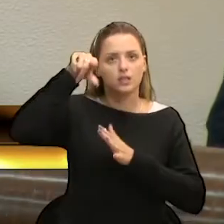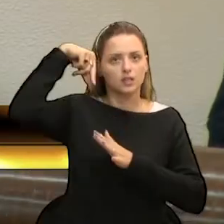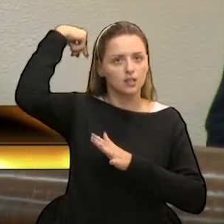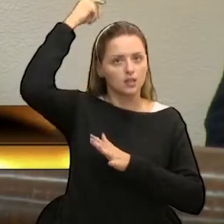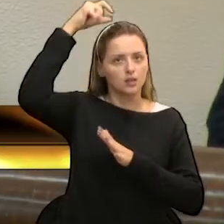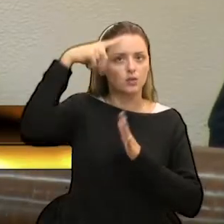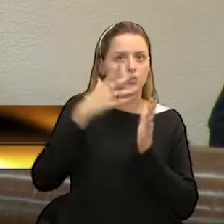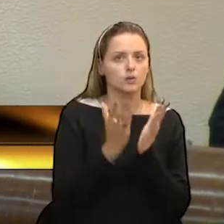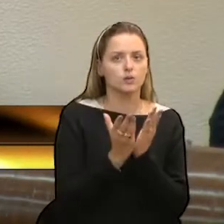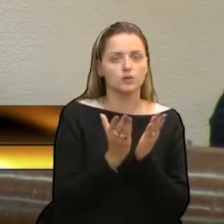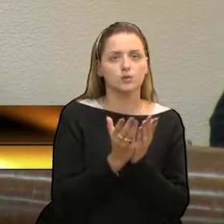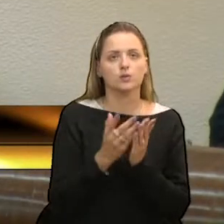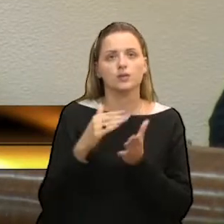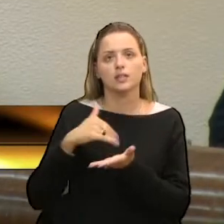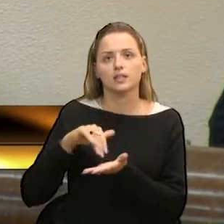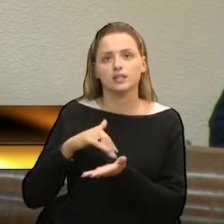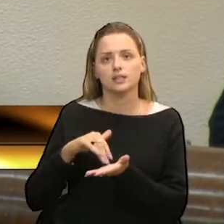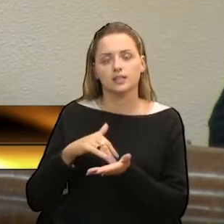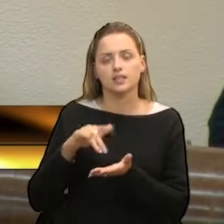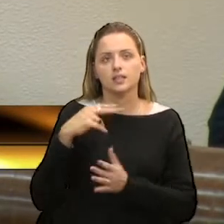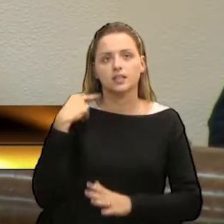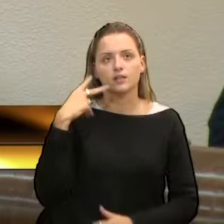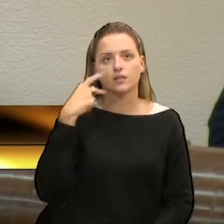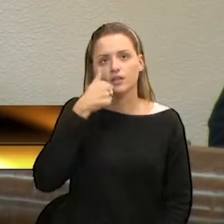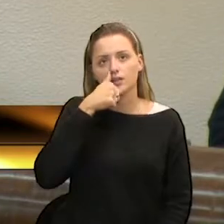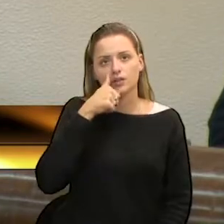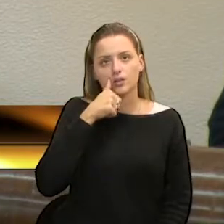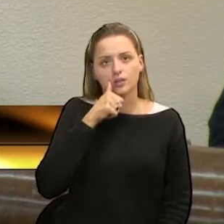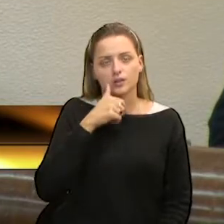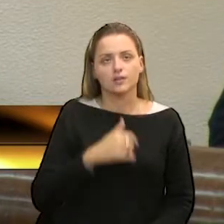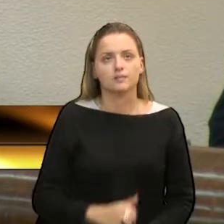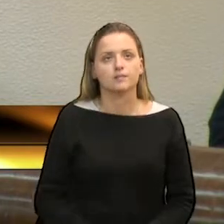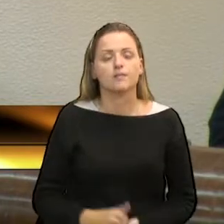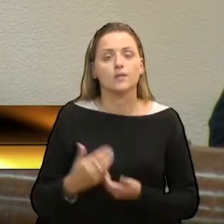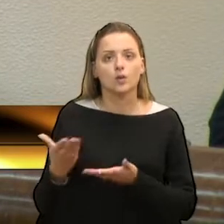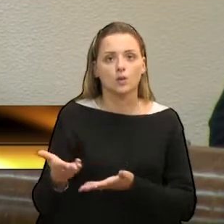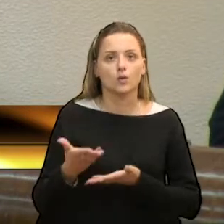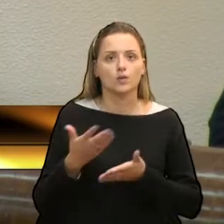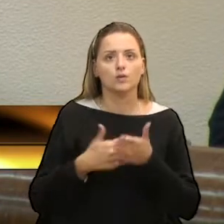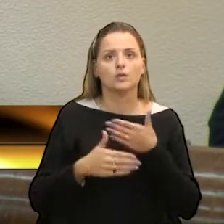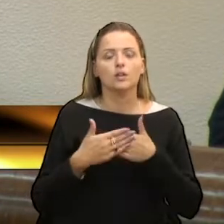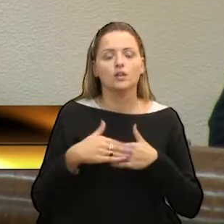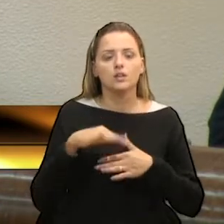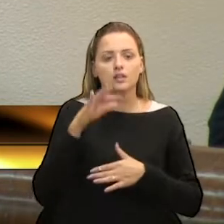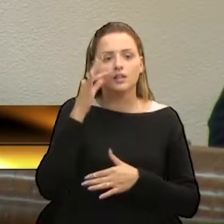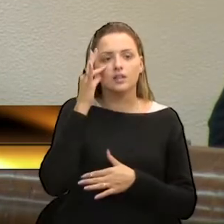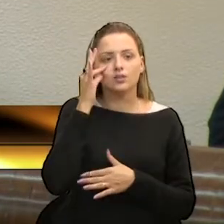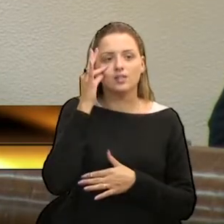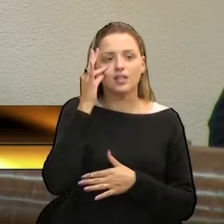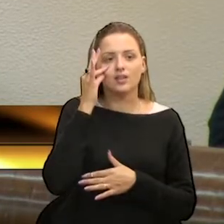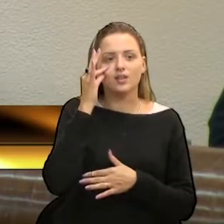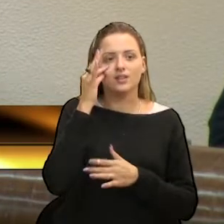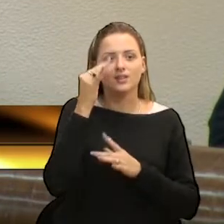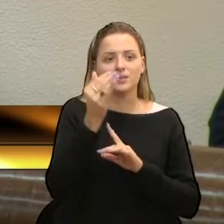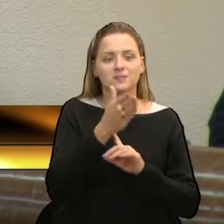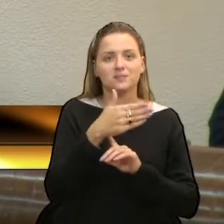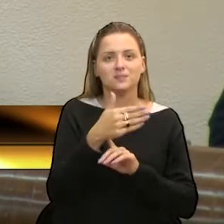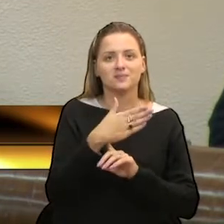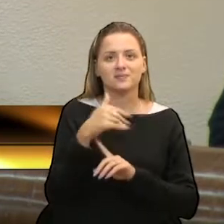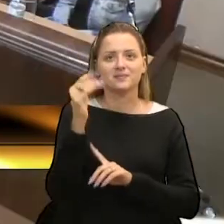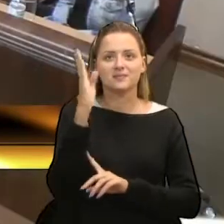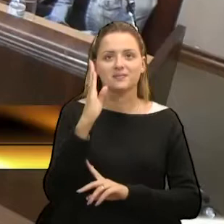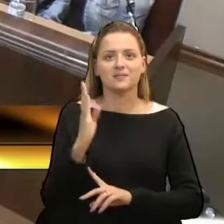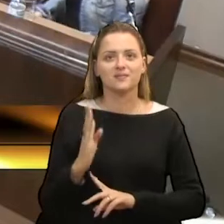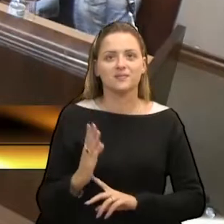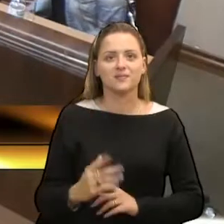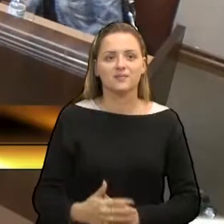Jaime Perim, e a Secretária da Mesa, Vereadora Paula Iores. Convido a todos os presentes para, de pé, acompanharmos a execução do hino